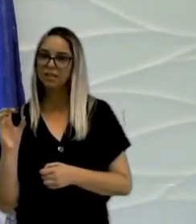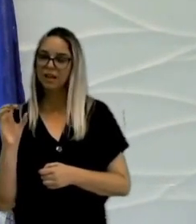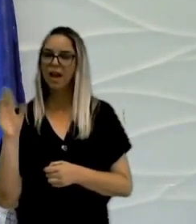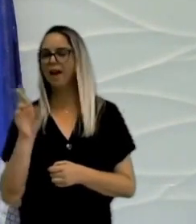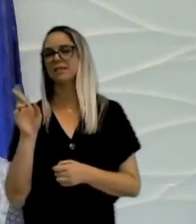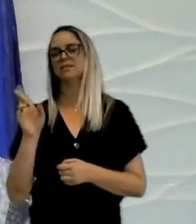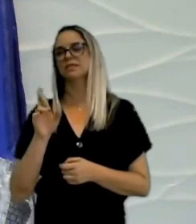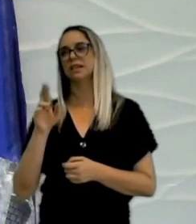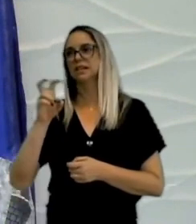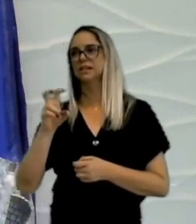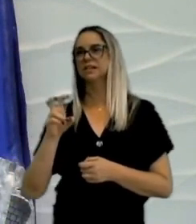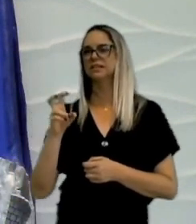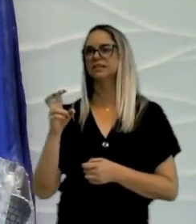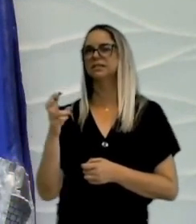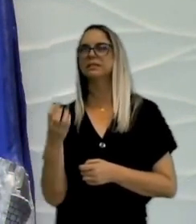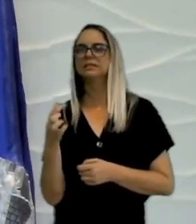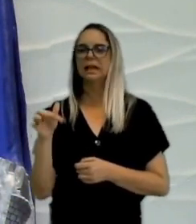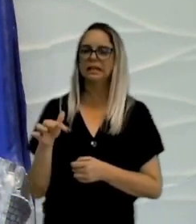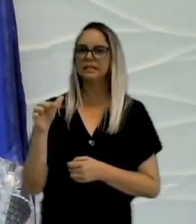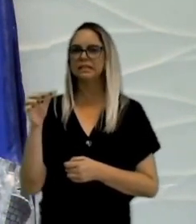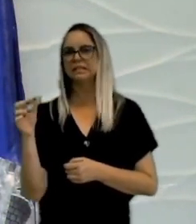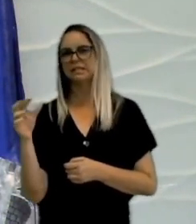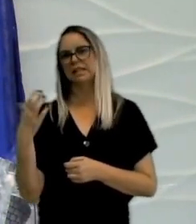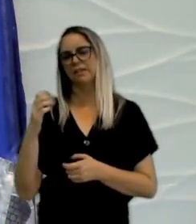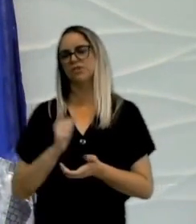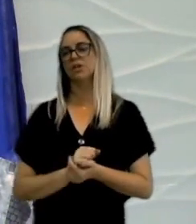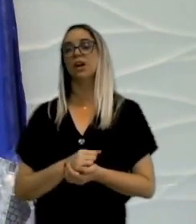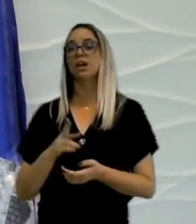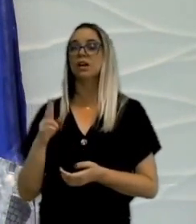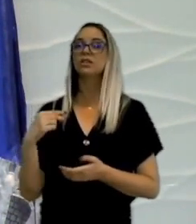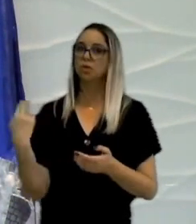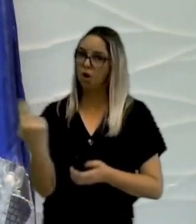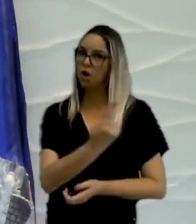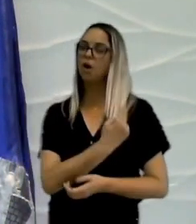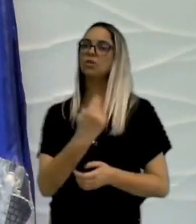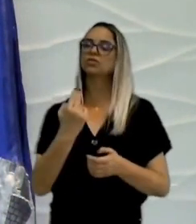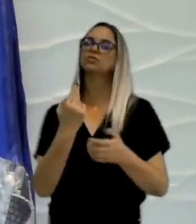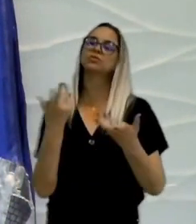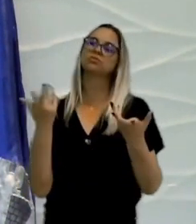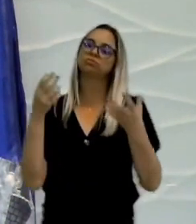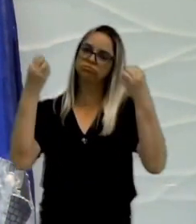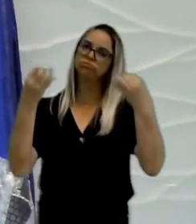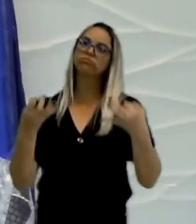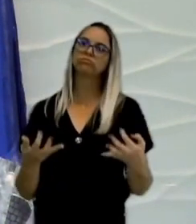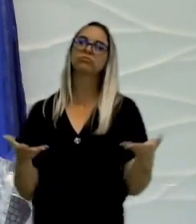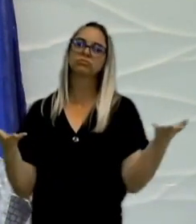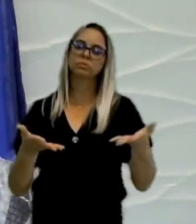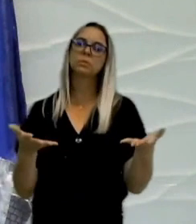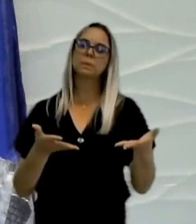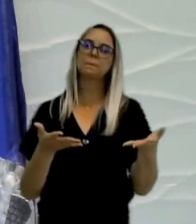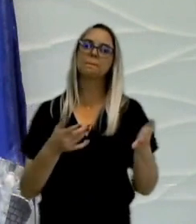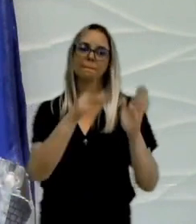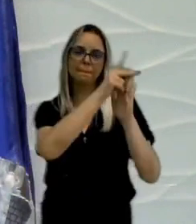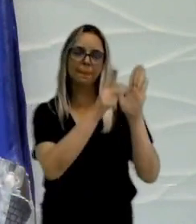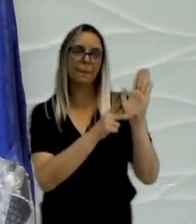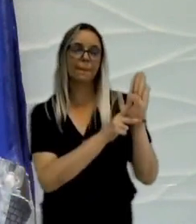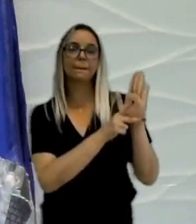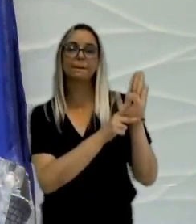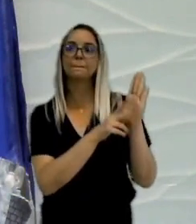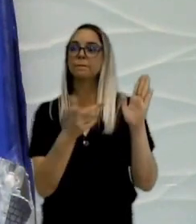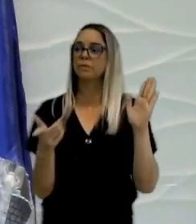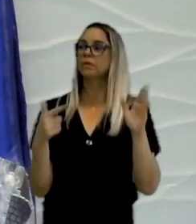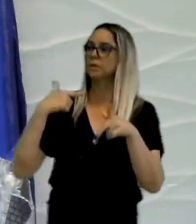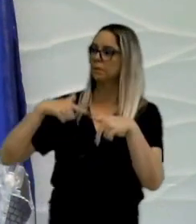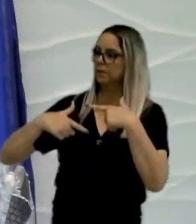R$ 4.580,57. Então fica aqui essa nossa fala nesse sentido de conduzir todos os trabalhos dessa casa, seja